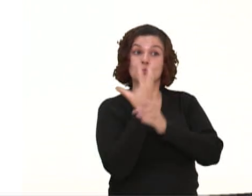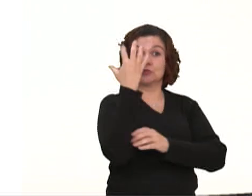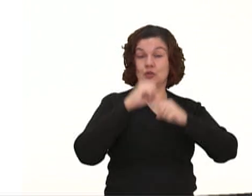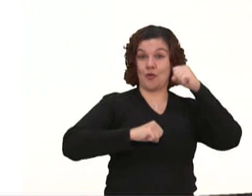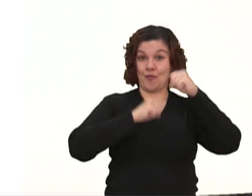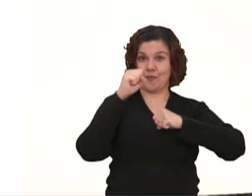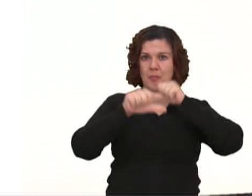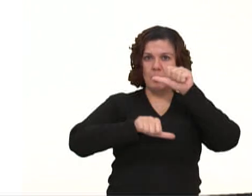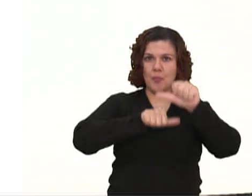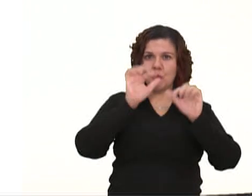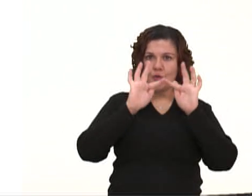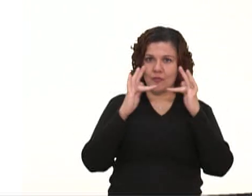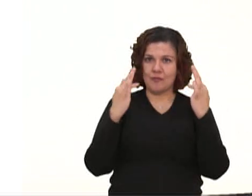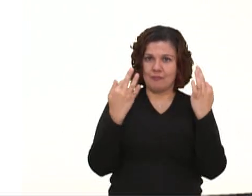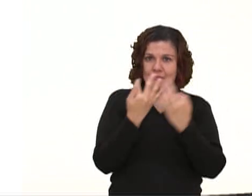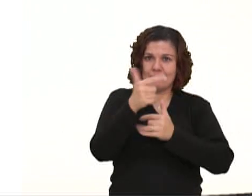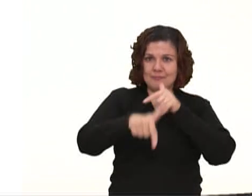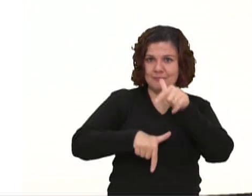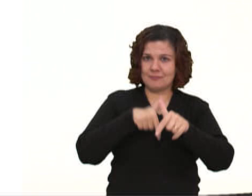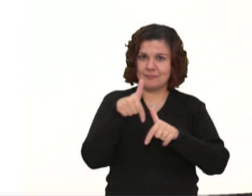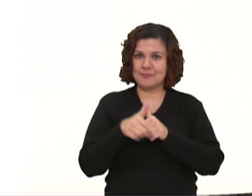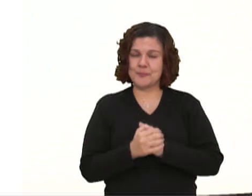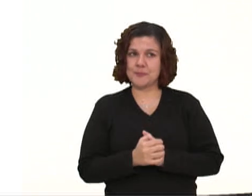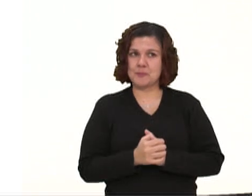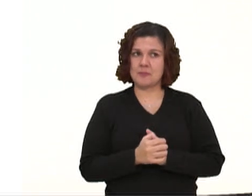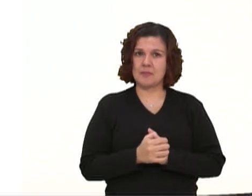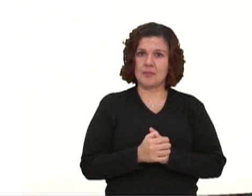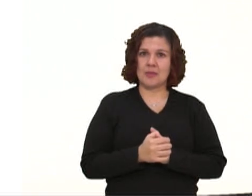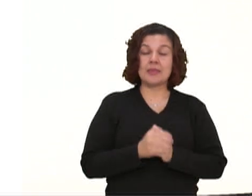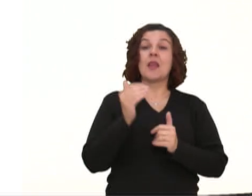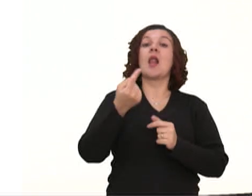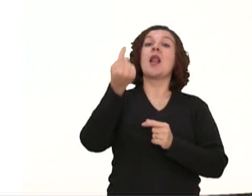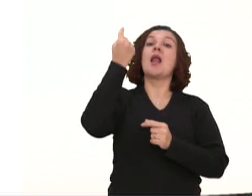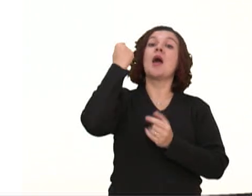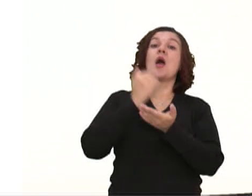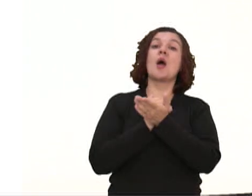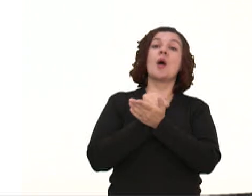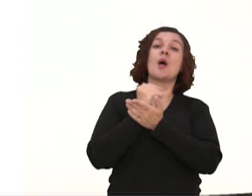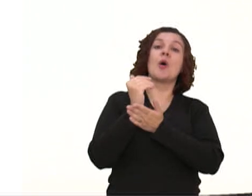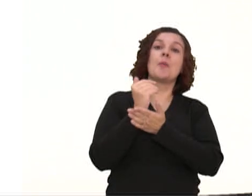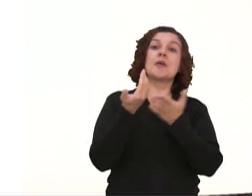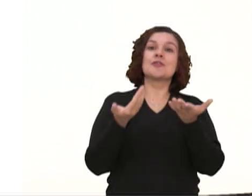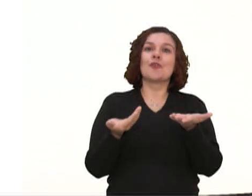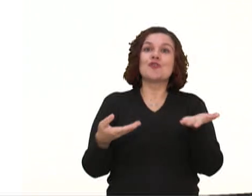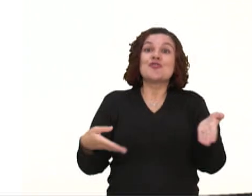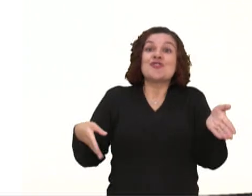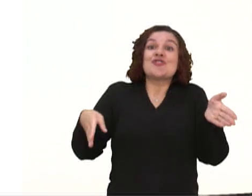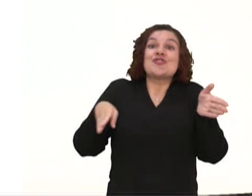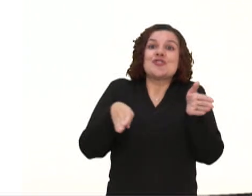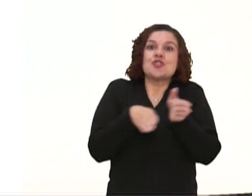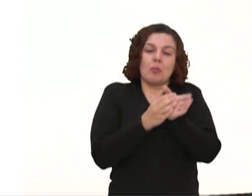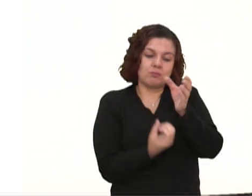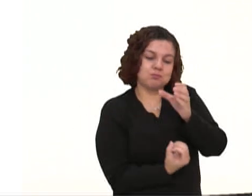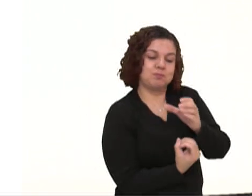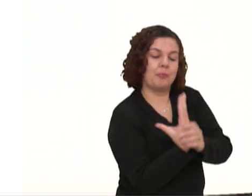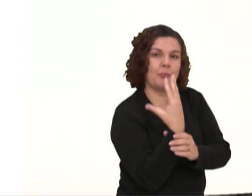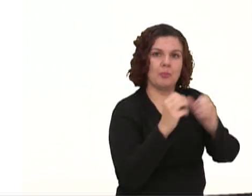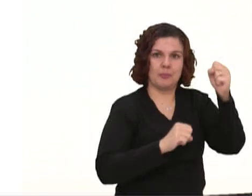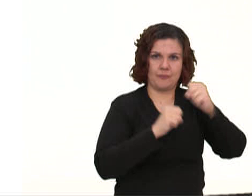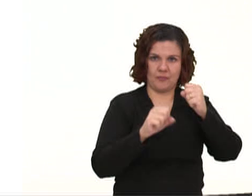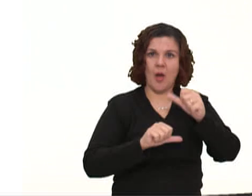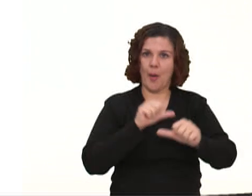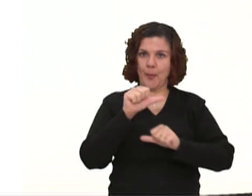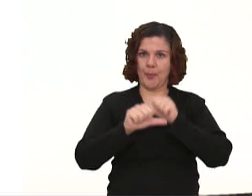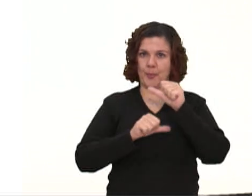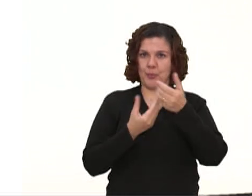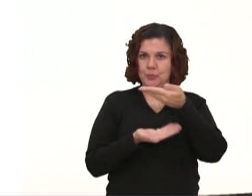de vida das famílias dos trabalhadores? Então, lá no início, quando eu tenho a chegada da indústria, teve mudança